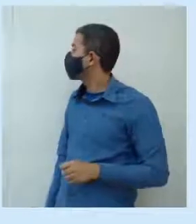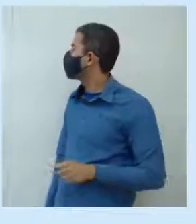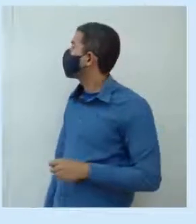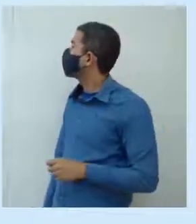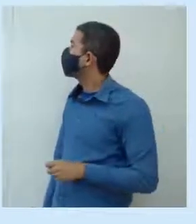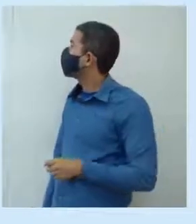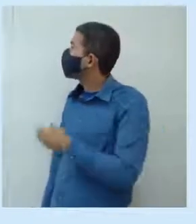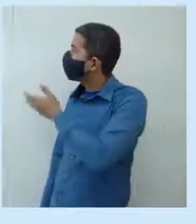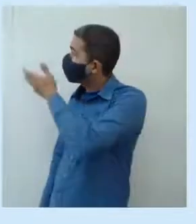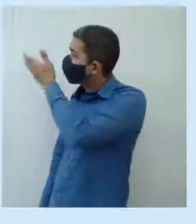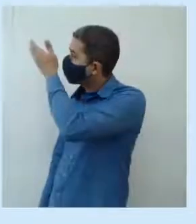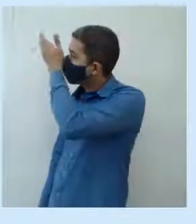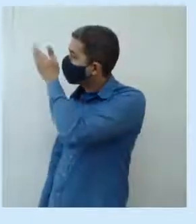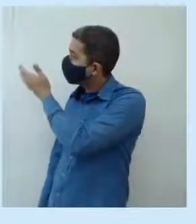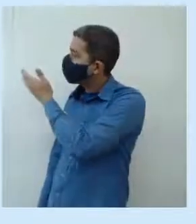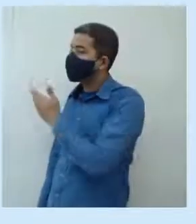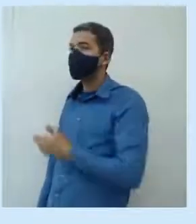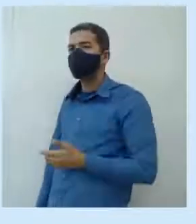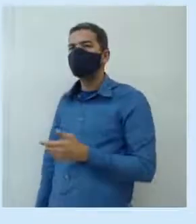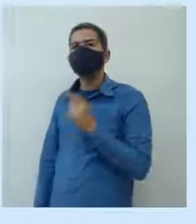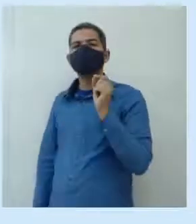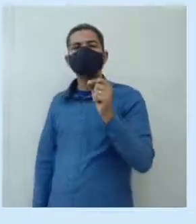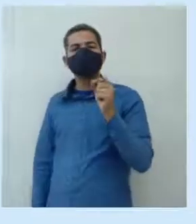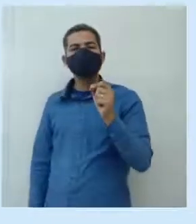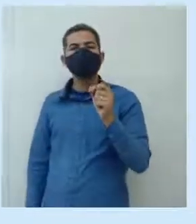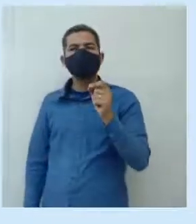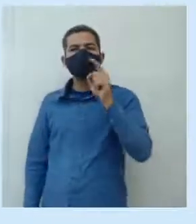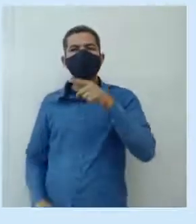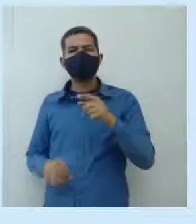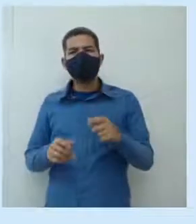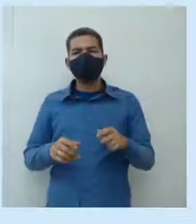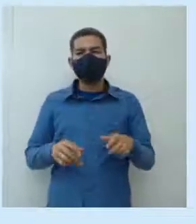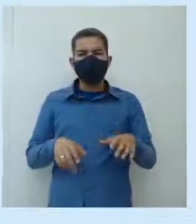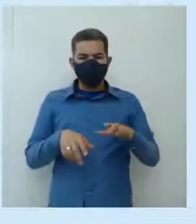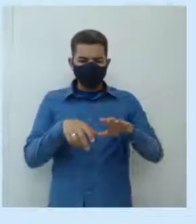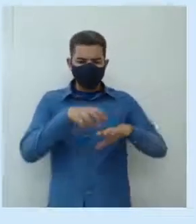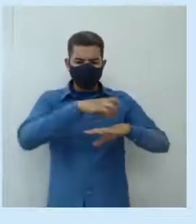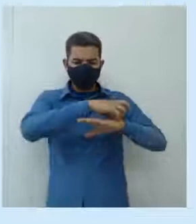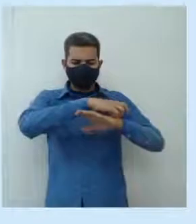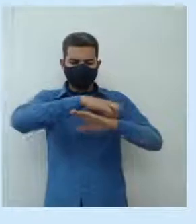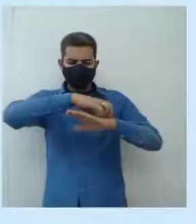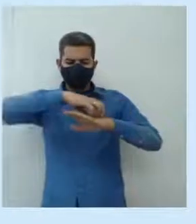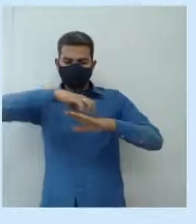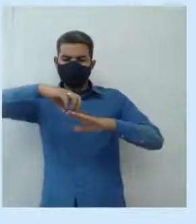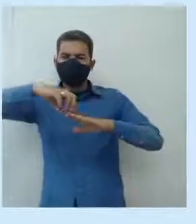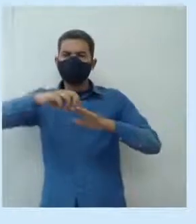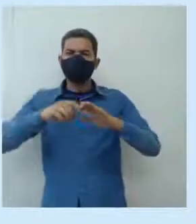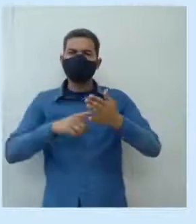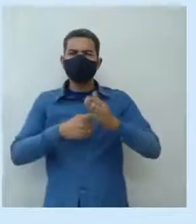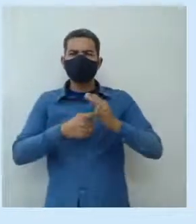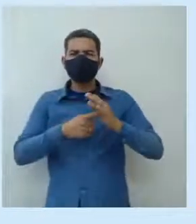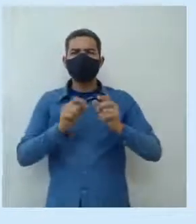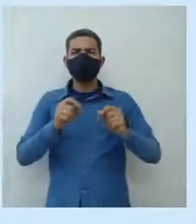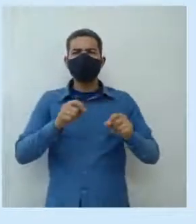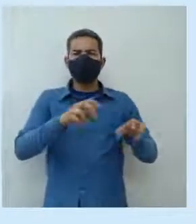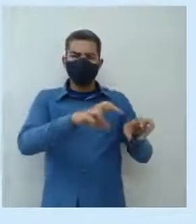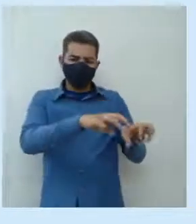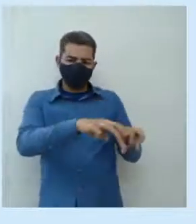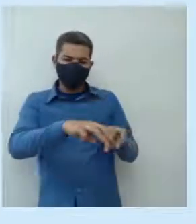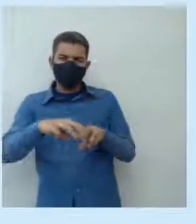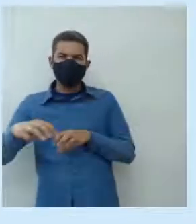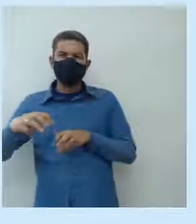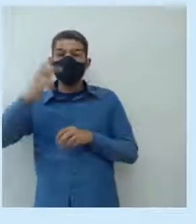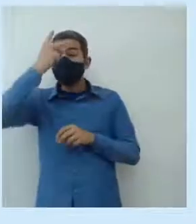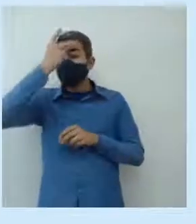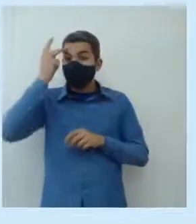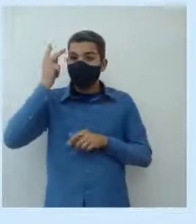que existe essa maquinaria, e essa maquinaria ela vai ser implantada dentro do campo, tirando aí o emprego de várias